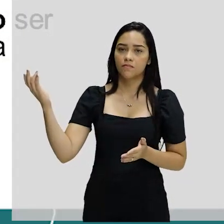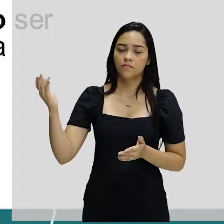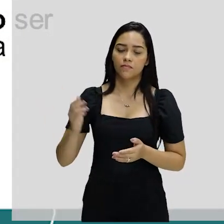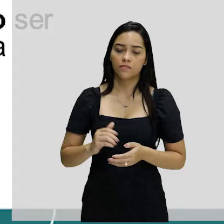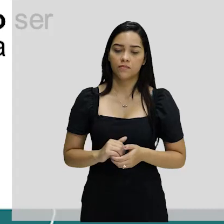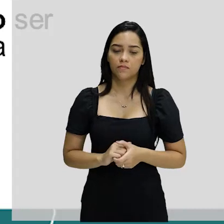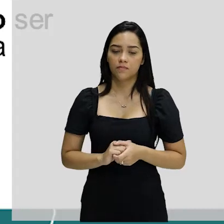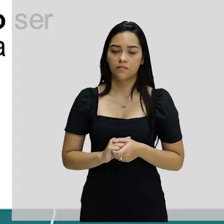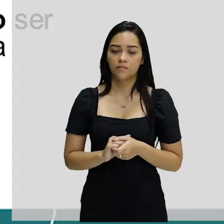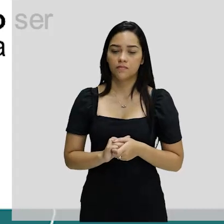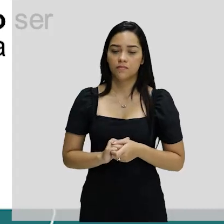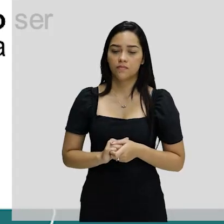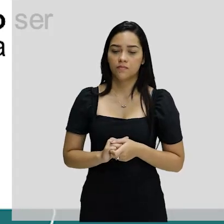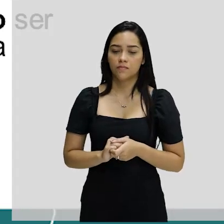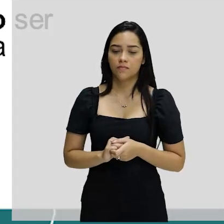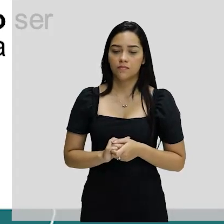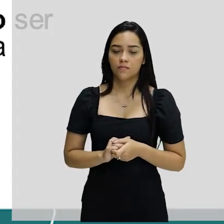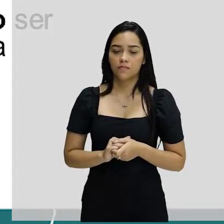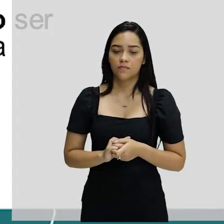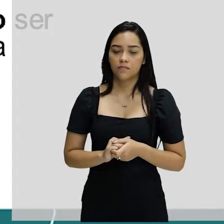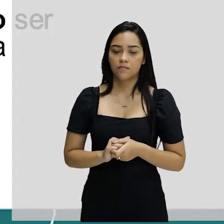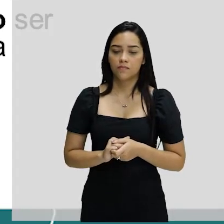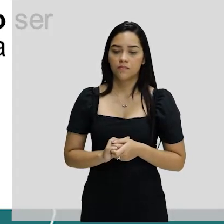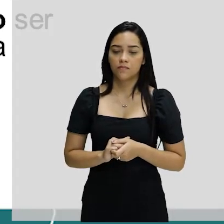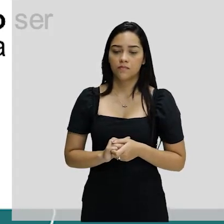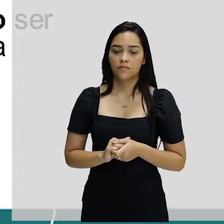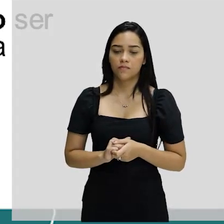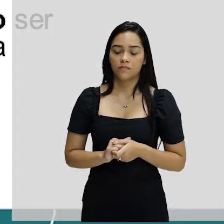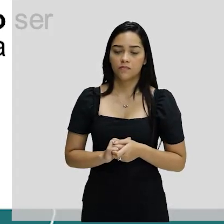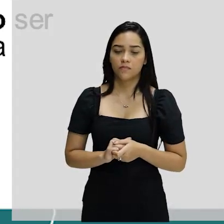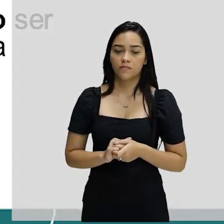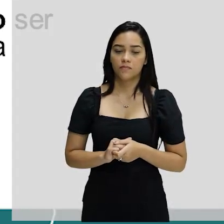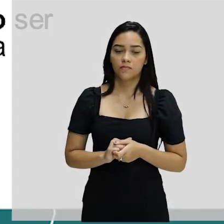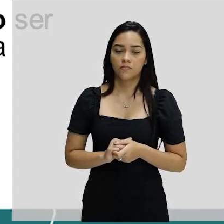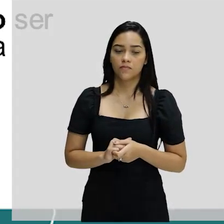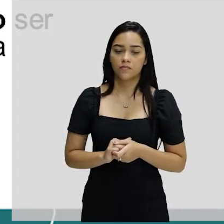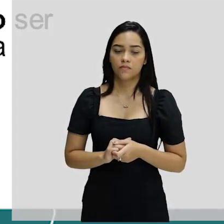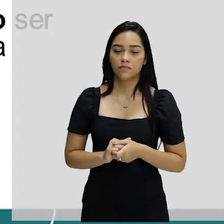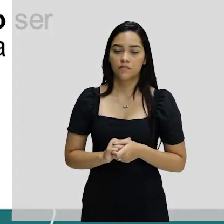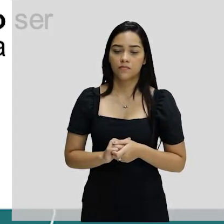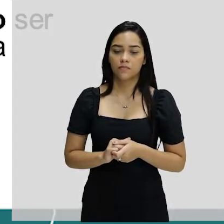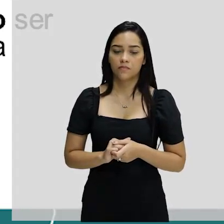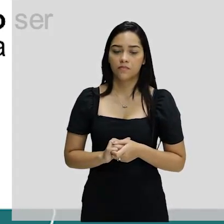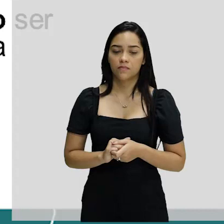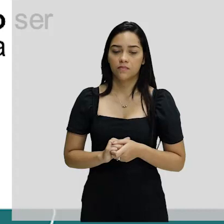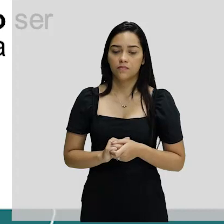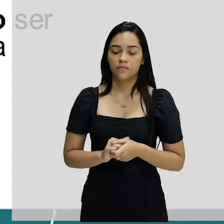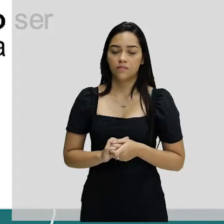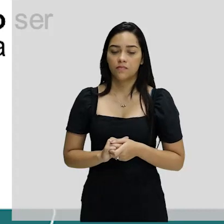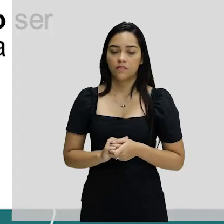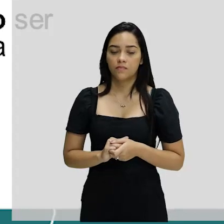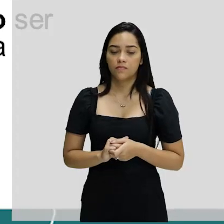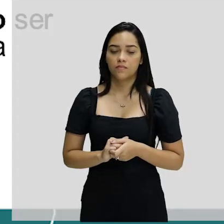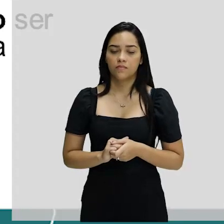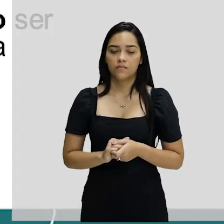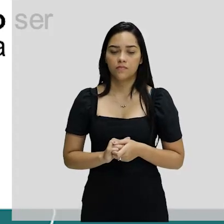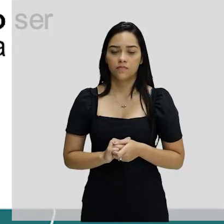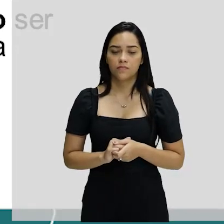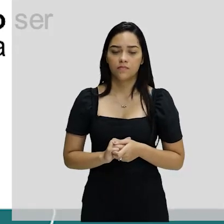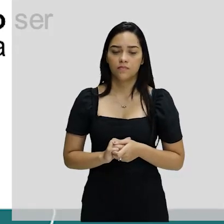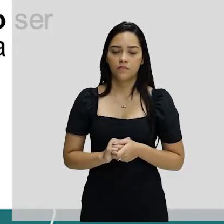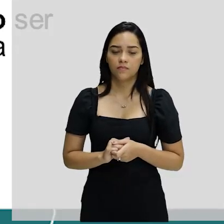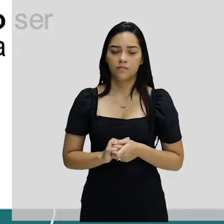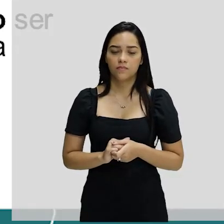o cônjuge, o ente, o indivíduo, o ser, a criança, a criatura,